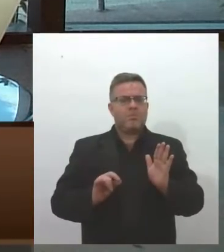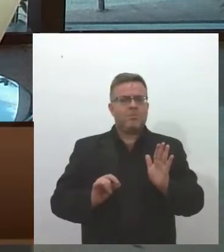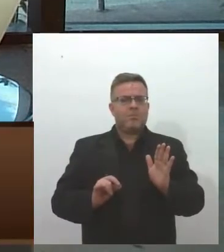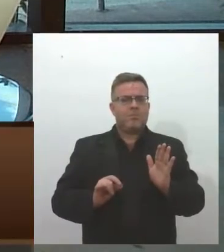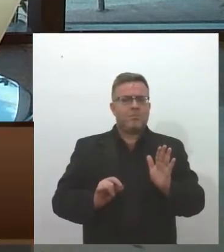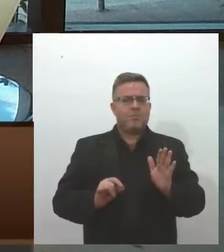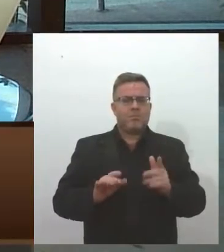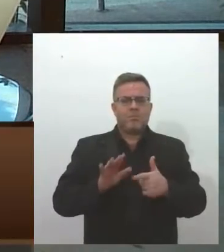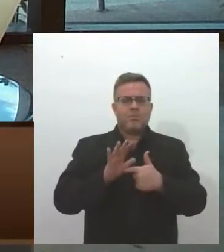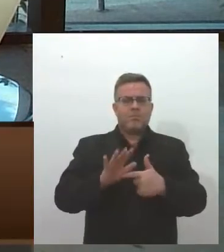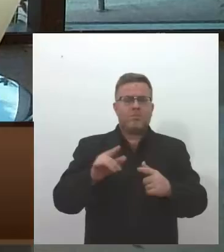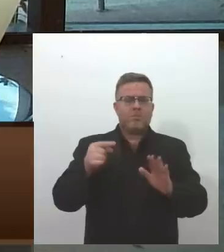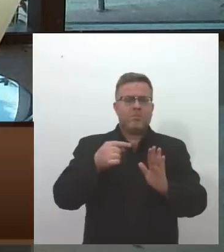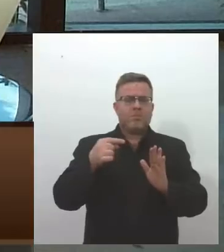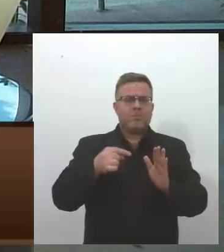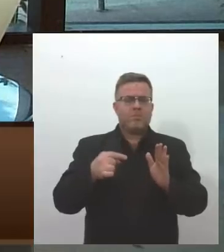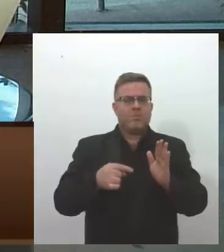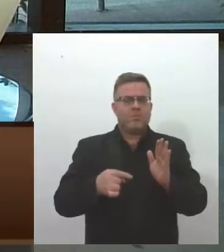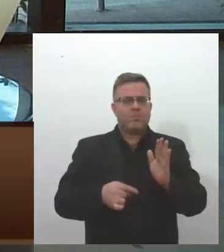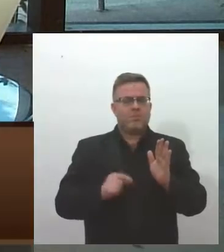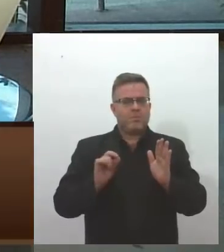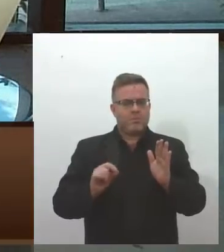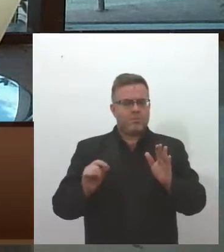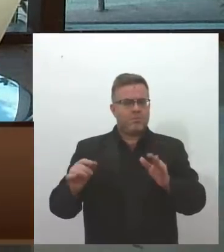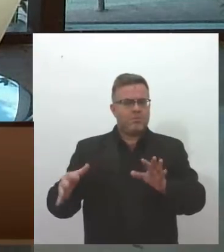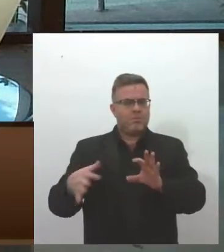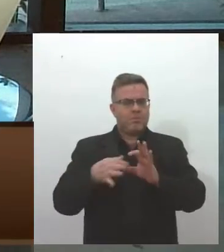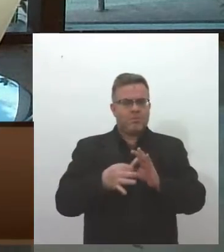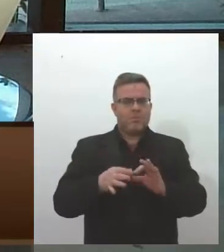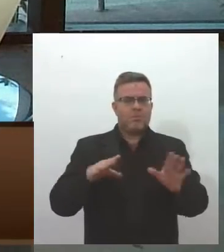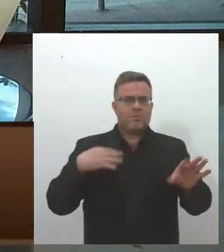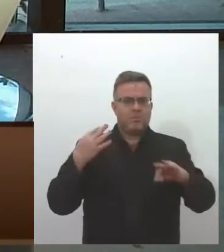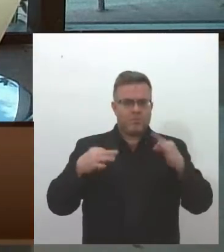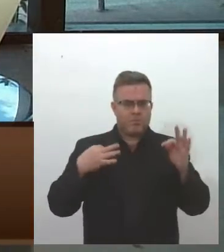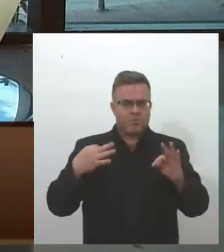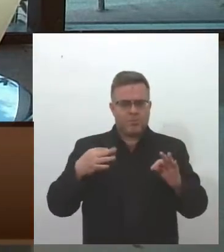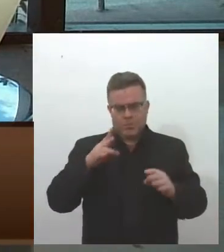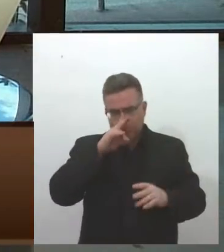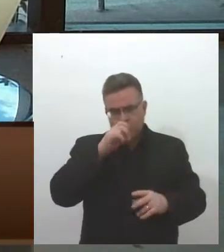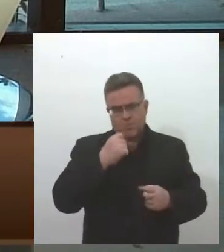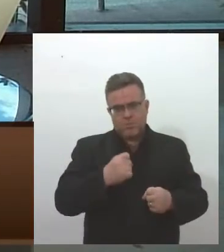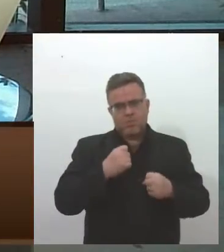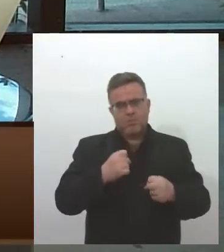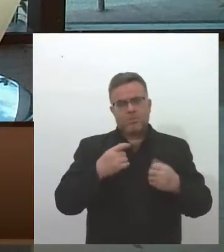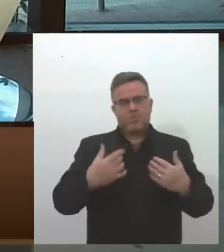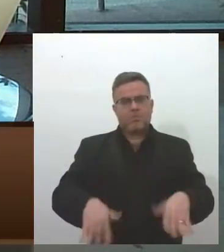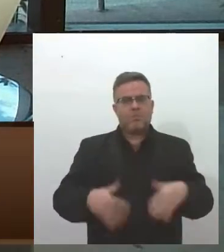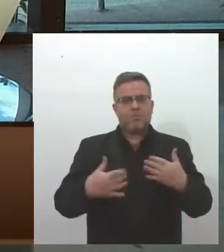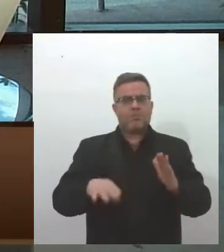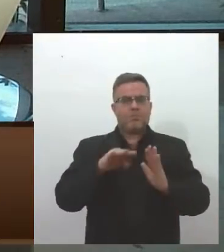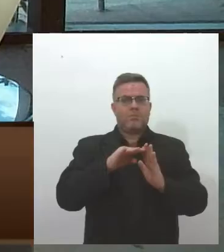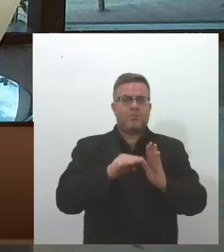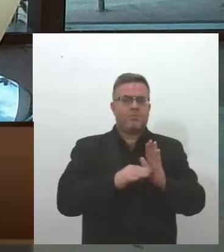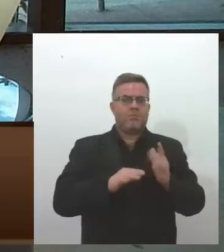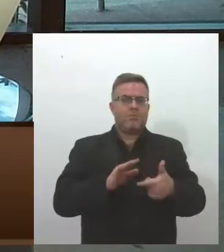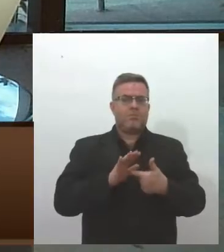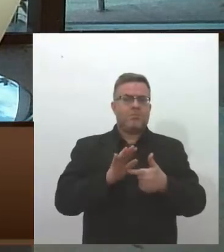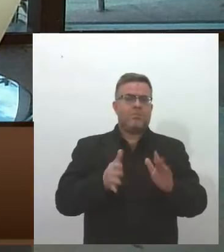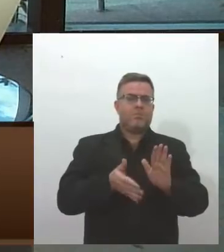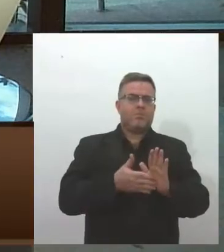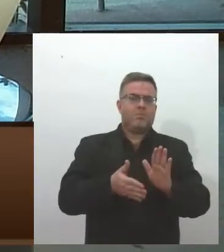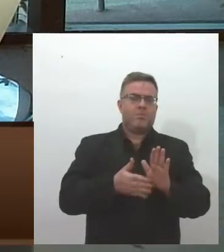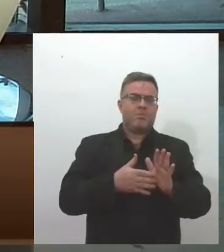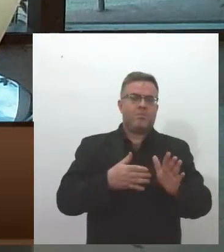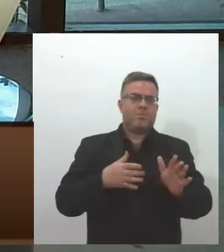apontados alguns gargalos por setores, né? O turismo não ficou fora disso, claro. E aí o plano traz aí a falta de planejamento